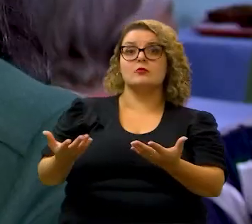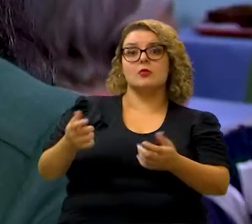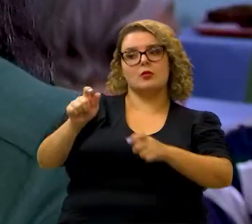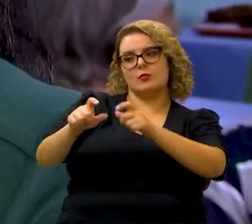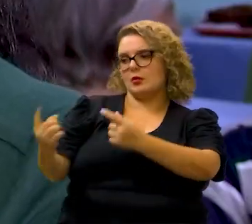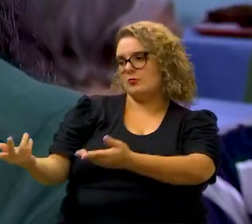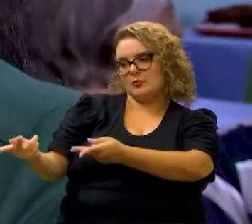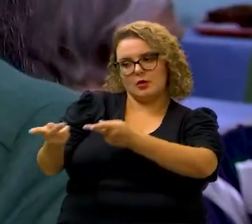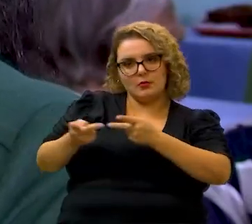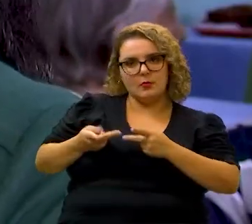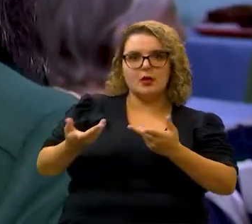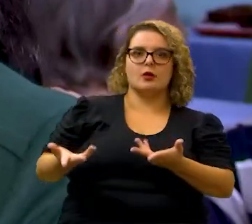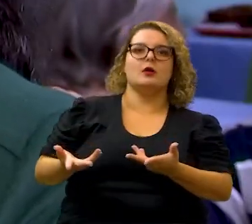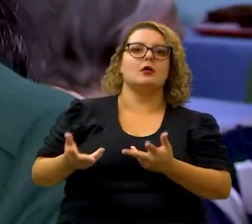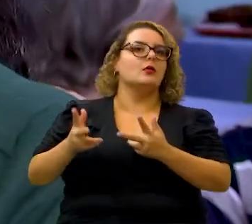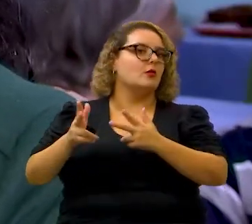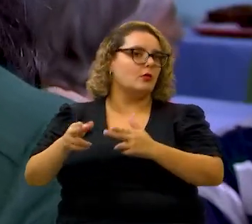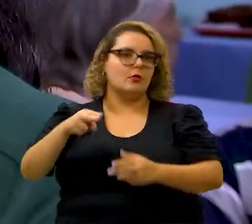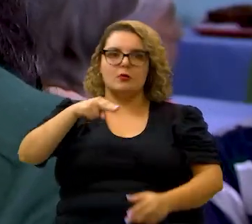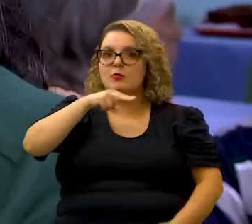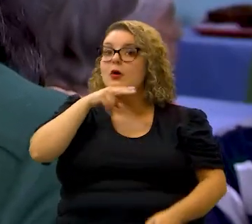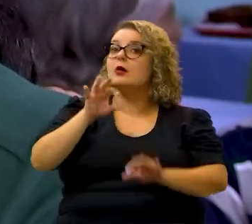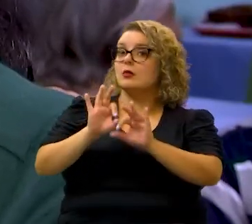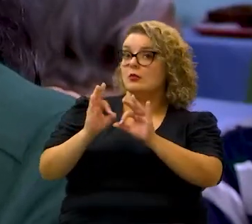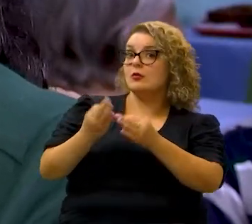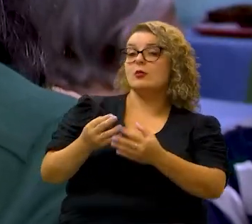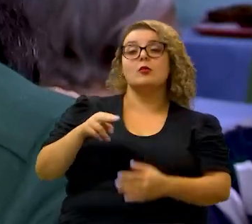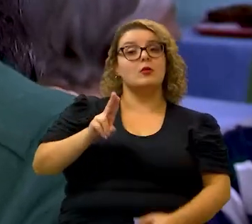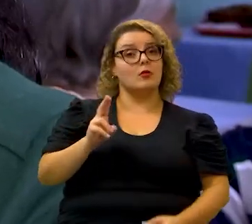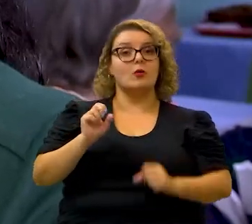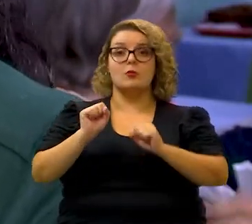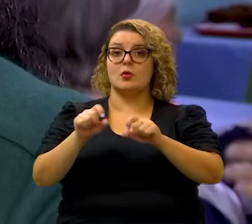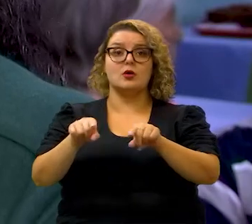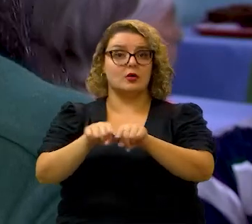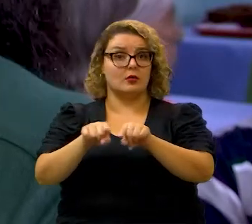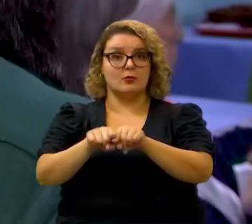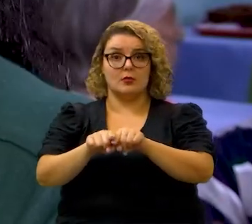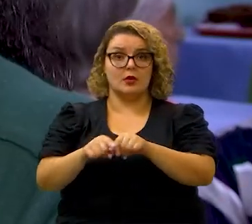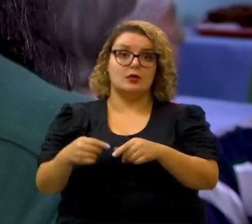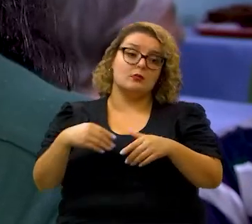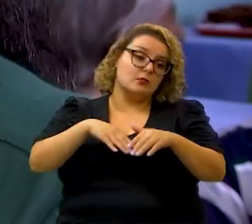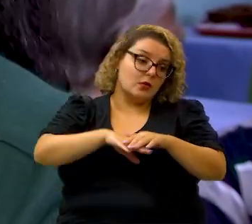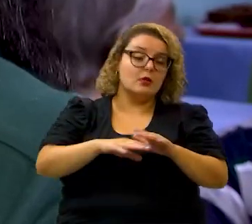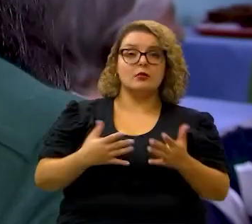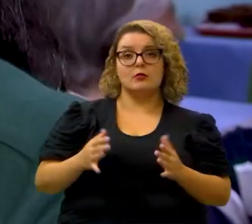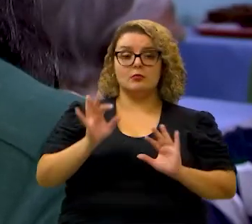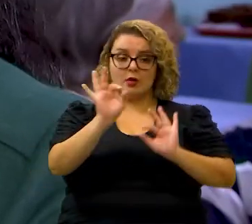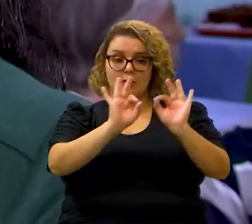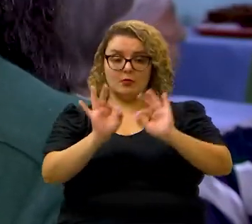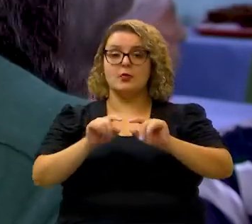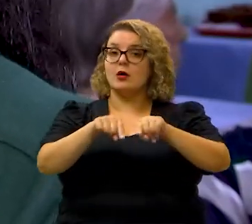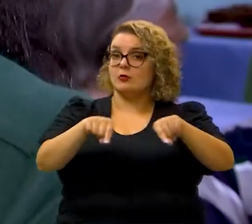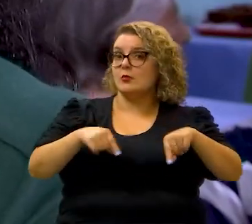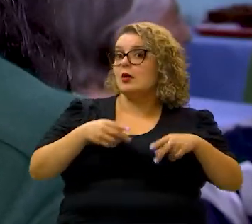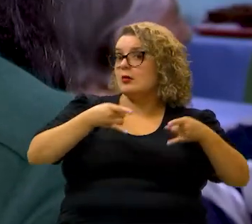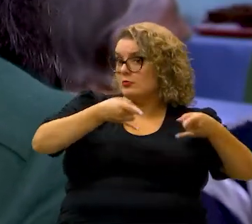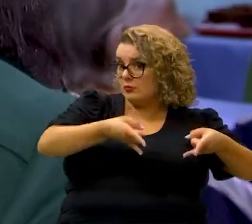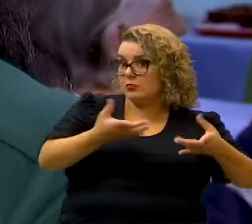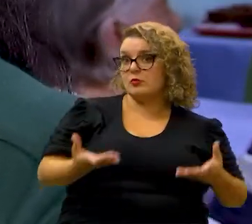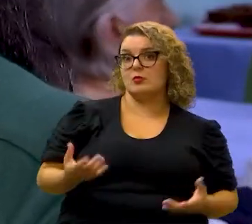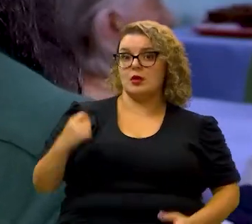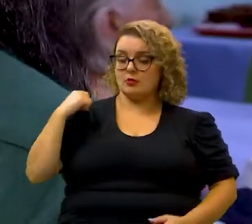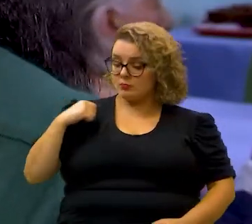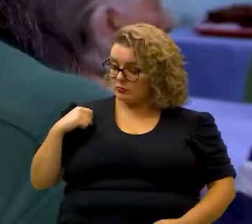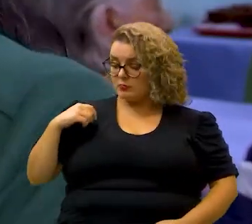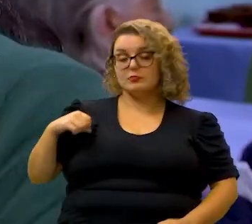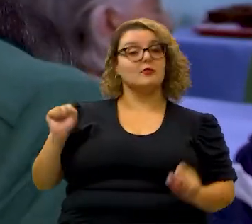presentear. Ou presentear alguém que vem visitá-las, né, como netos, famílias. Ou elas podem também guardar para elas, para enfeitar o